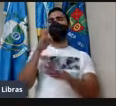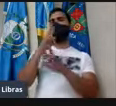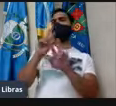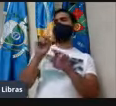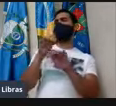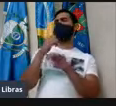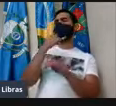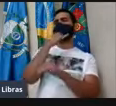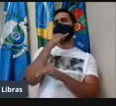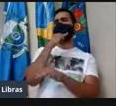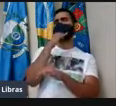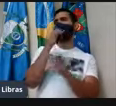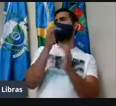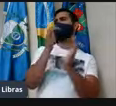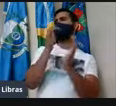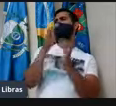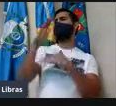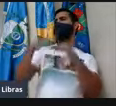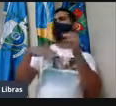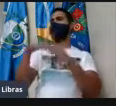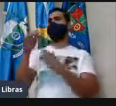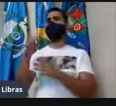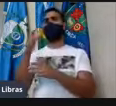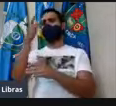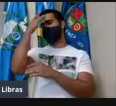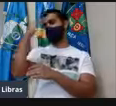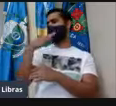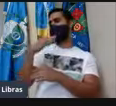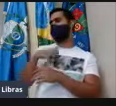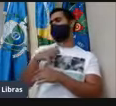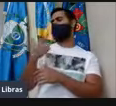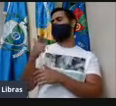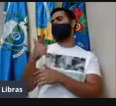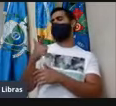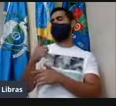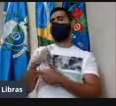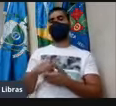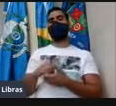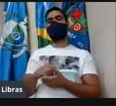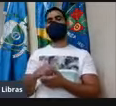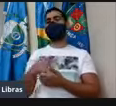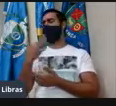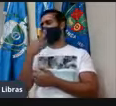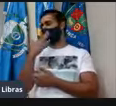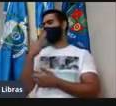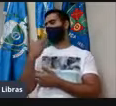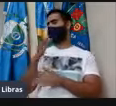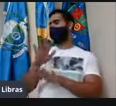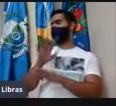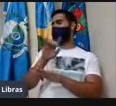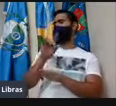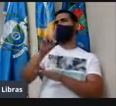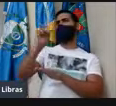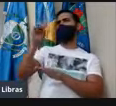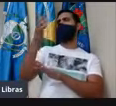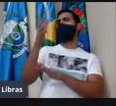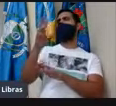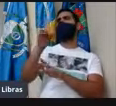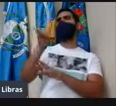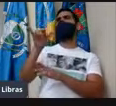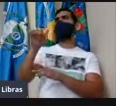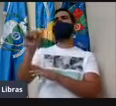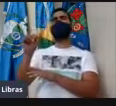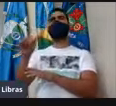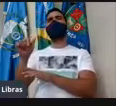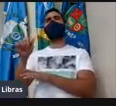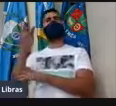infelizmente, a nossa classe não é tão bem reconhecida no Brasil, mas, se Deus quiser, um dia, quando a gente